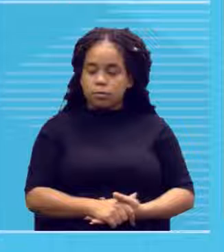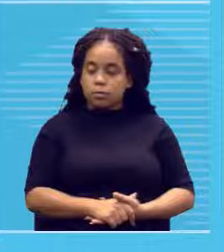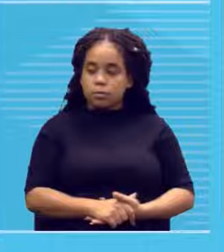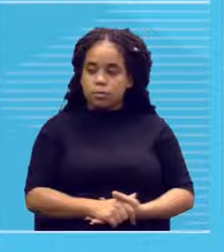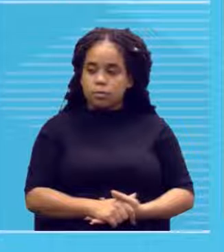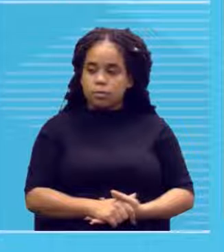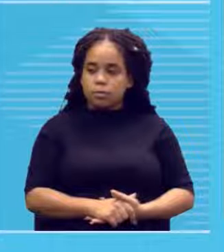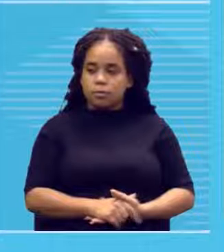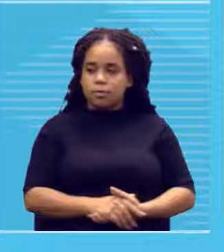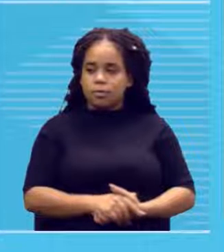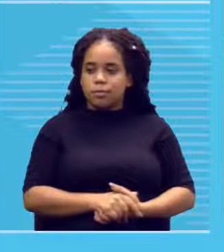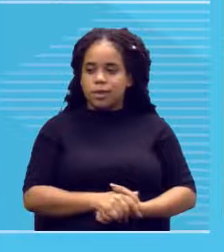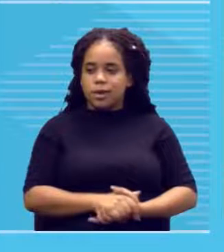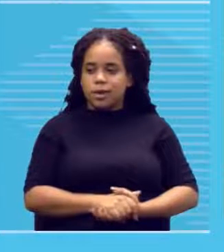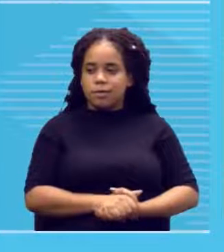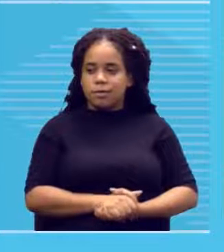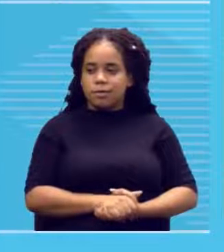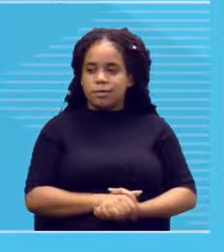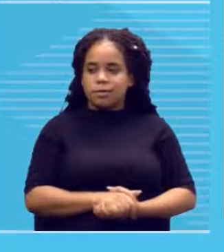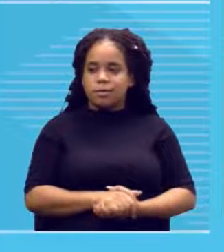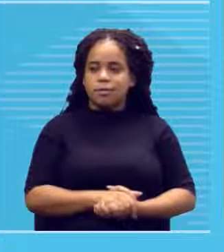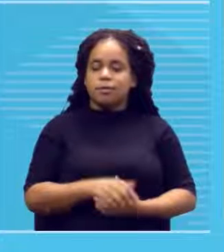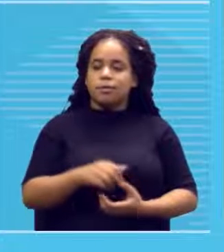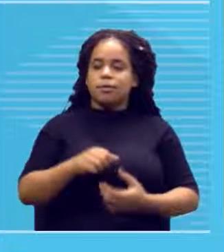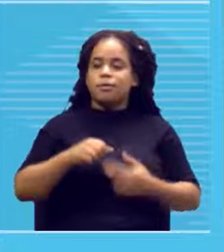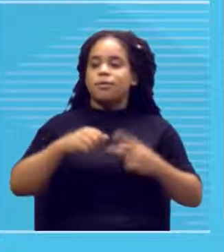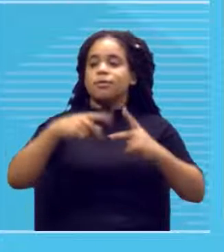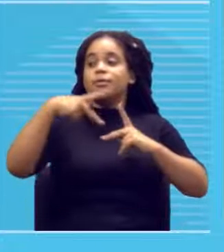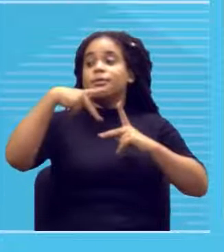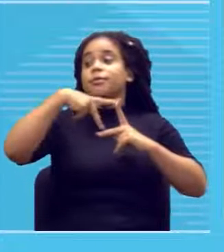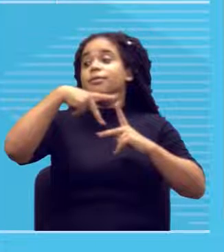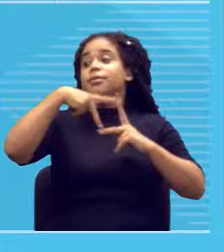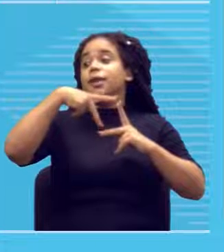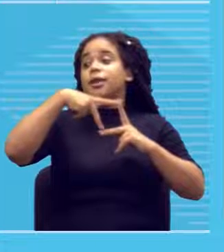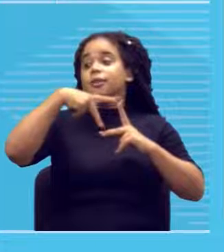a área do quadrado é lado vezes lado